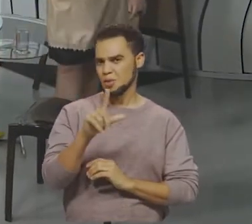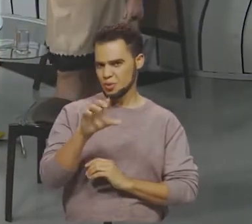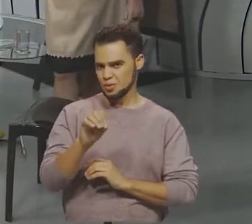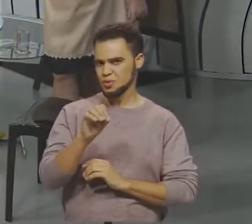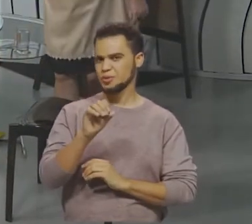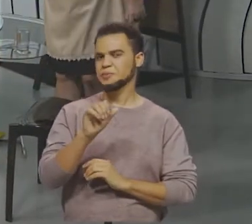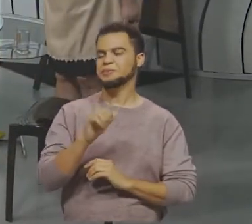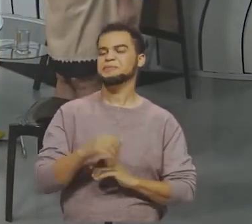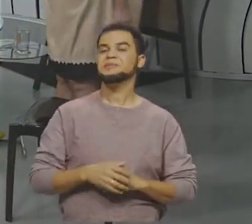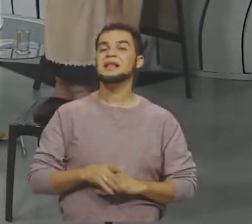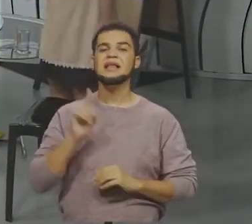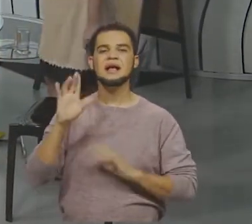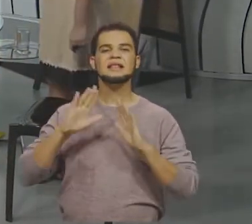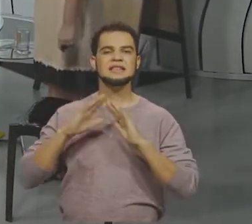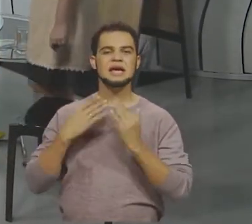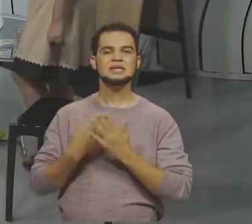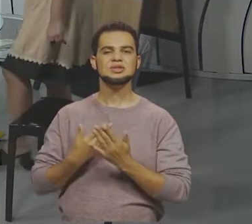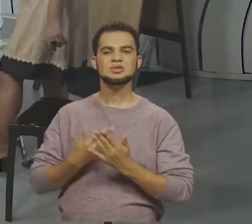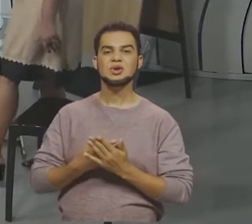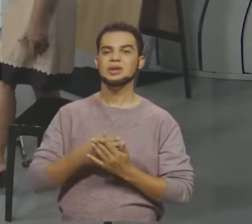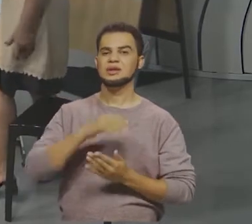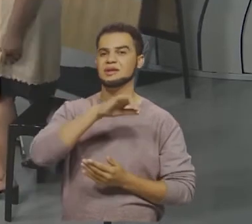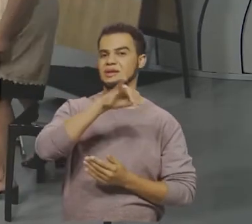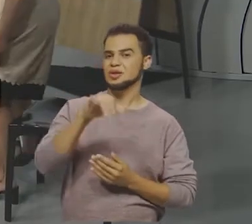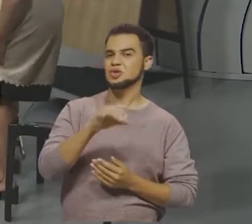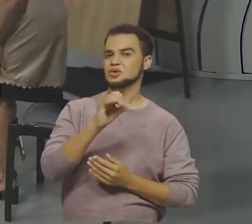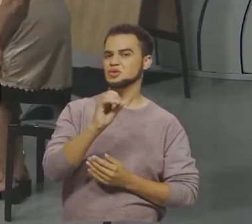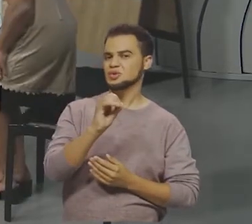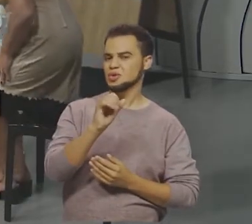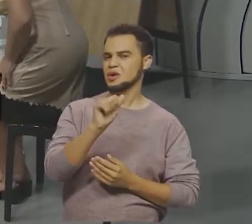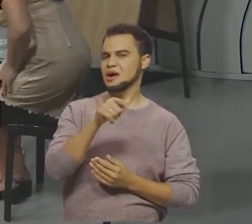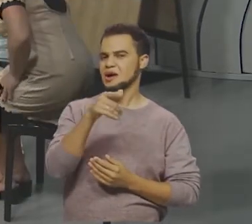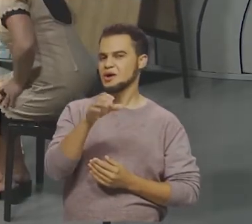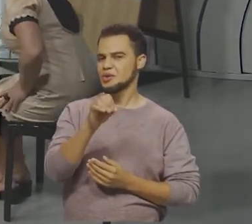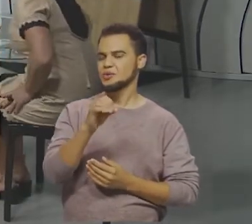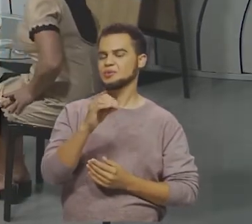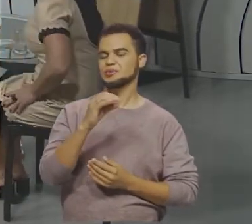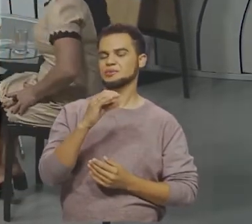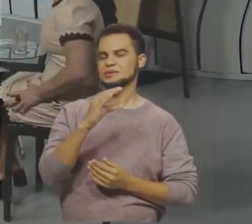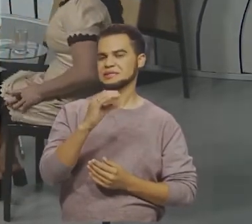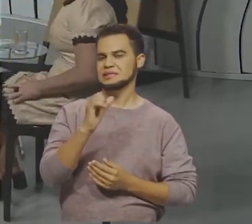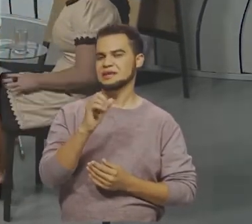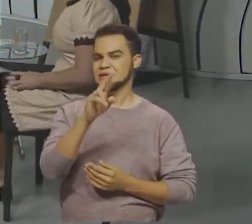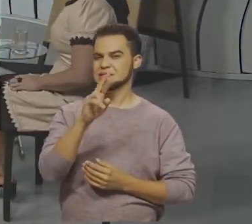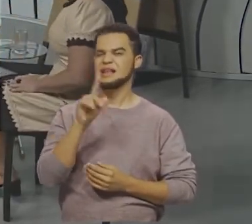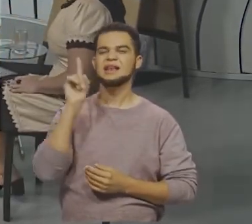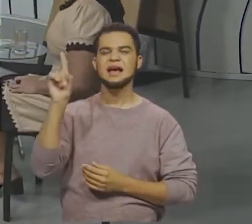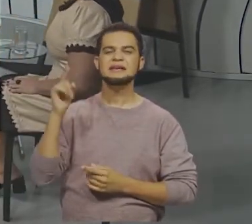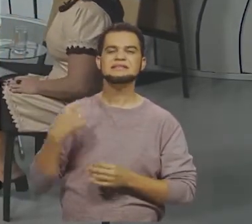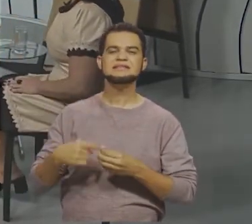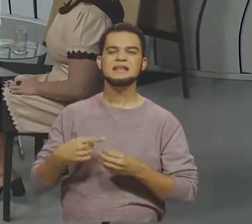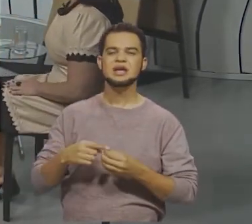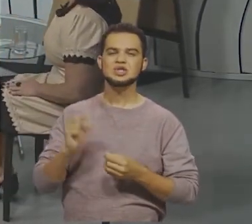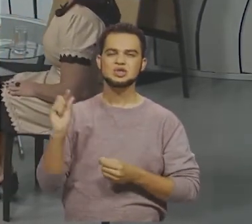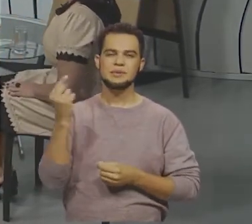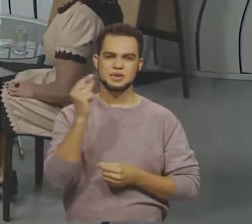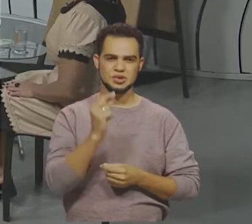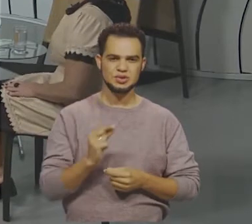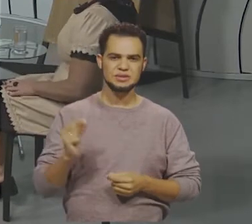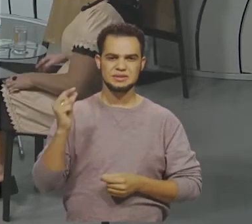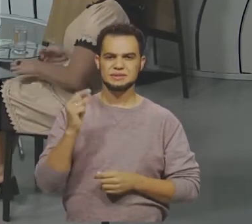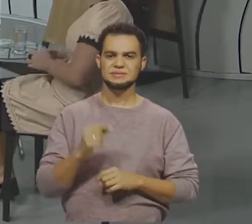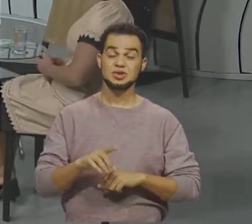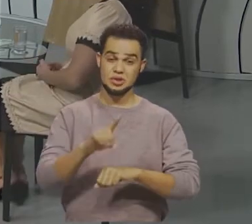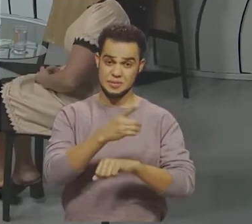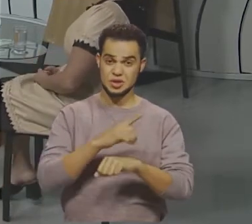João César de Oliveira, uma mesma escola, mas um município diferente. O município é Diamantina, estudante do primeiro ano, professor Flávio. Ele faz